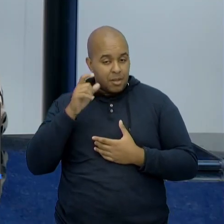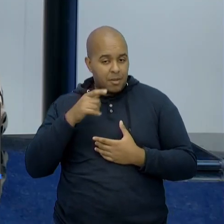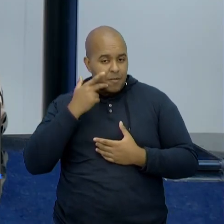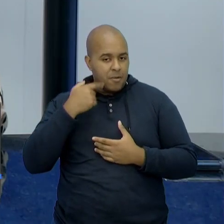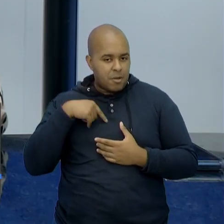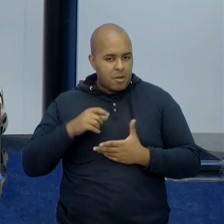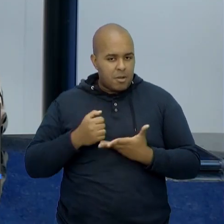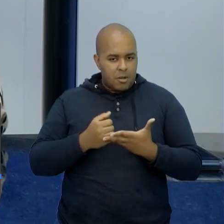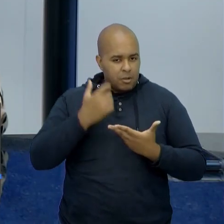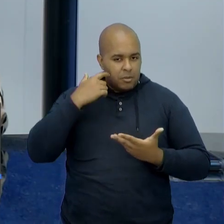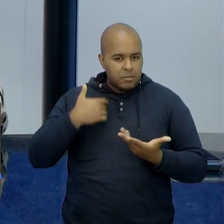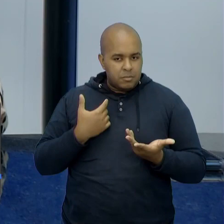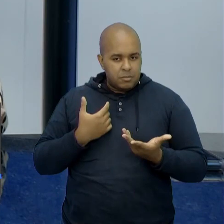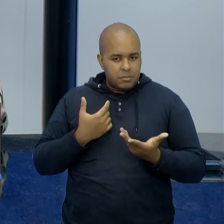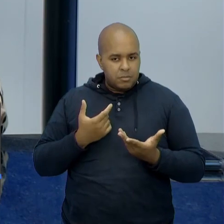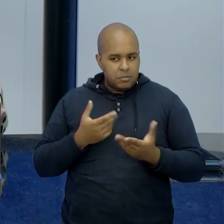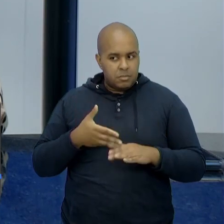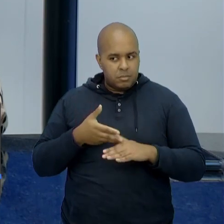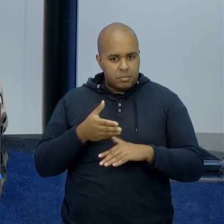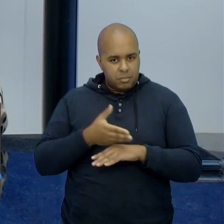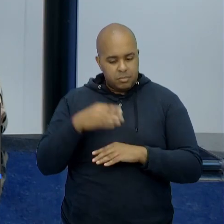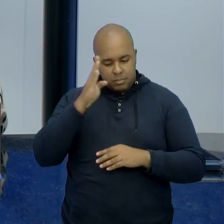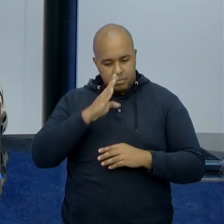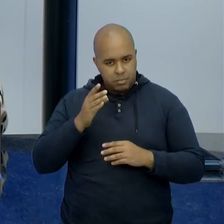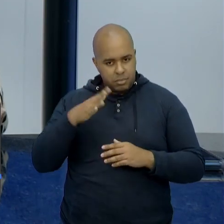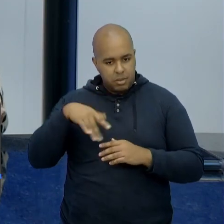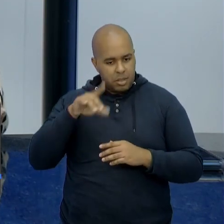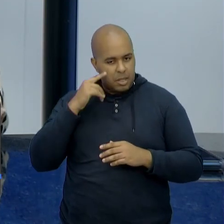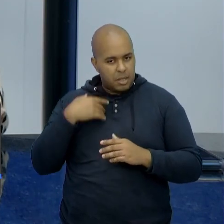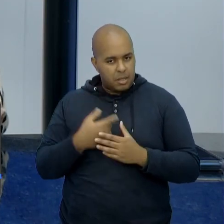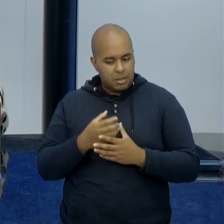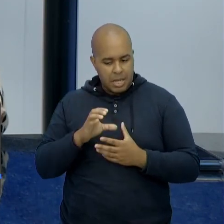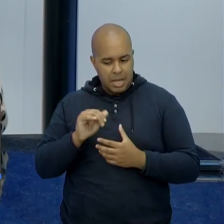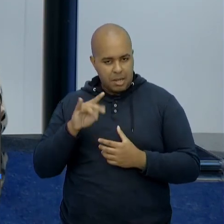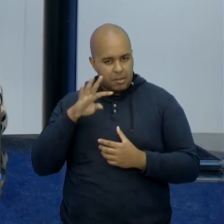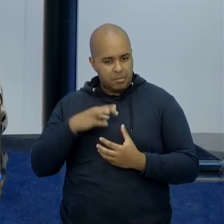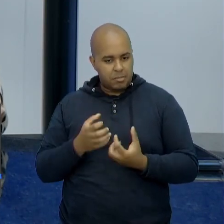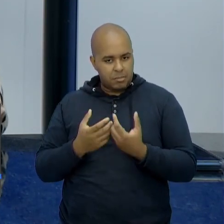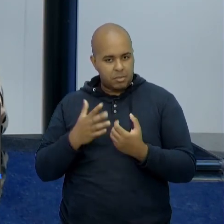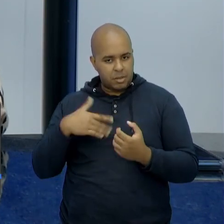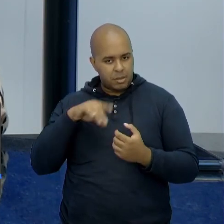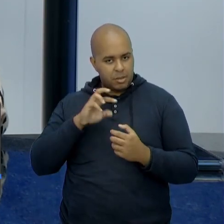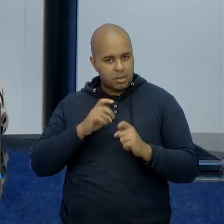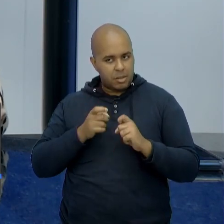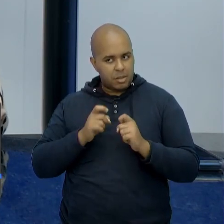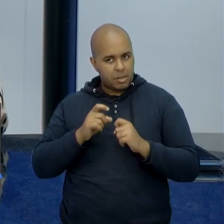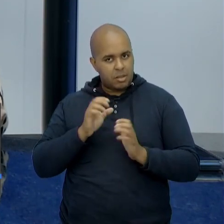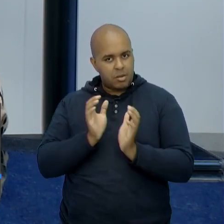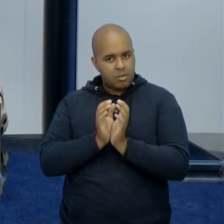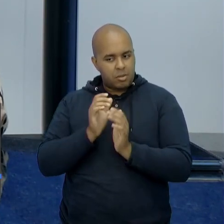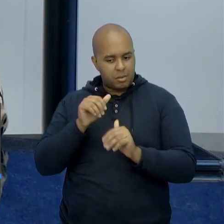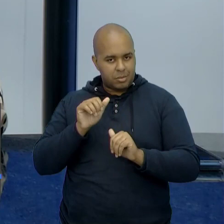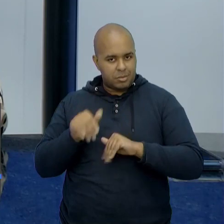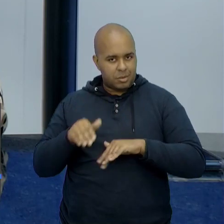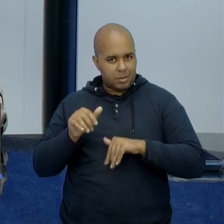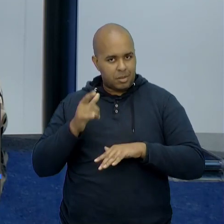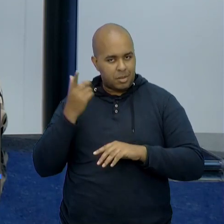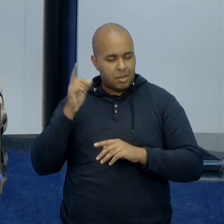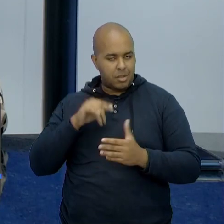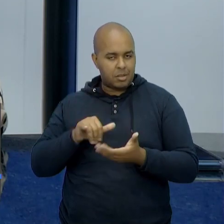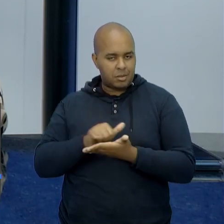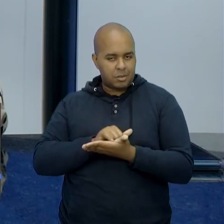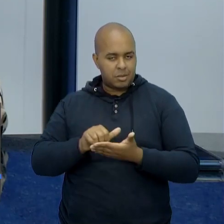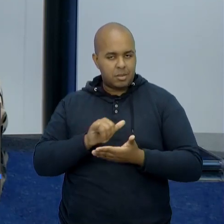fui levar a atuação do Brasil no mercado de carbono na reunião da ONU em setembro, lá em Nova